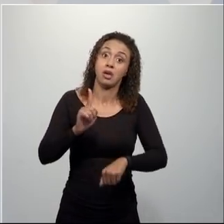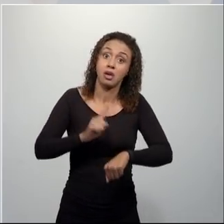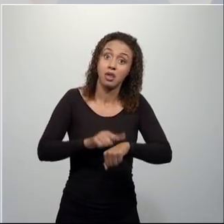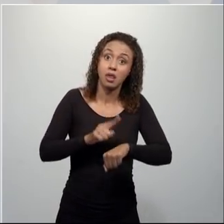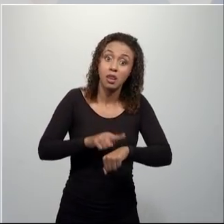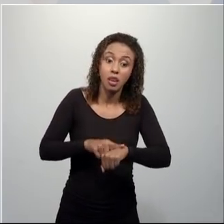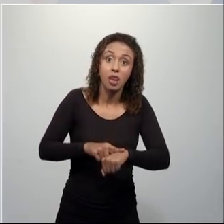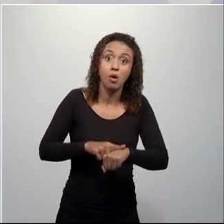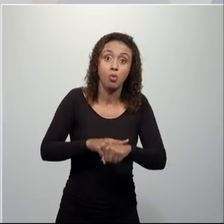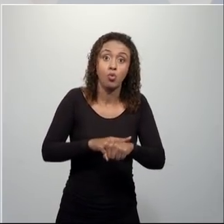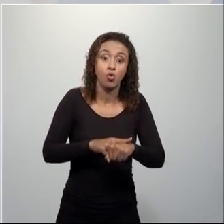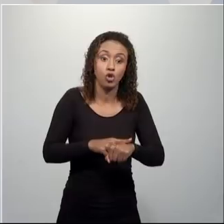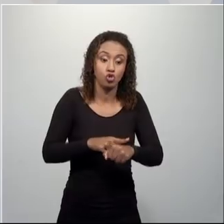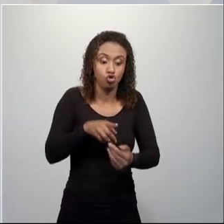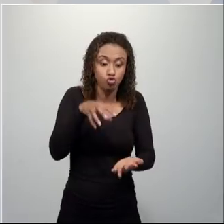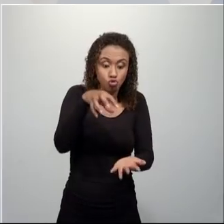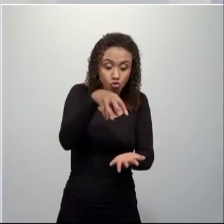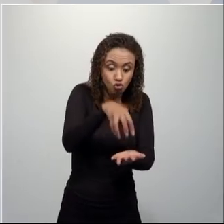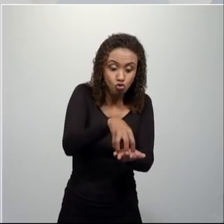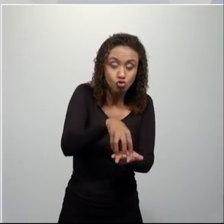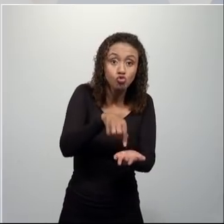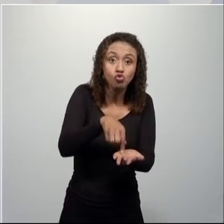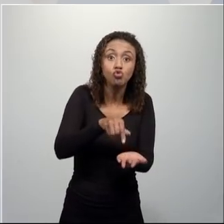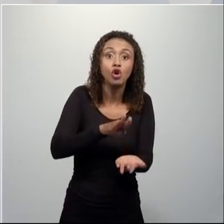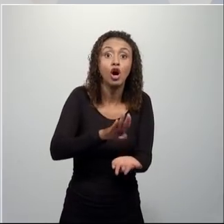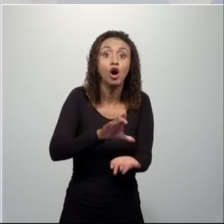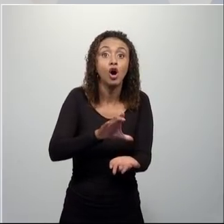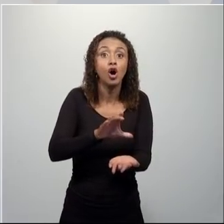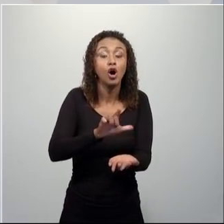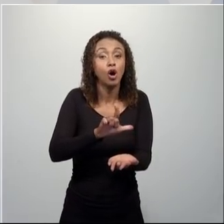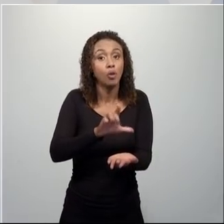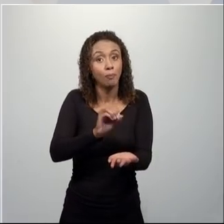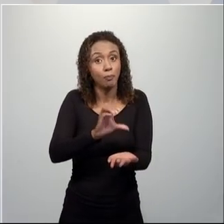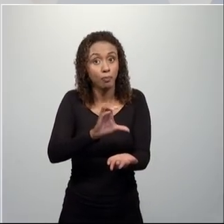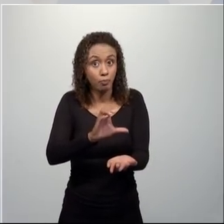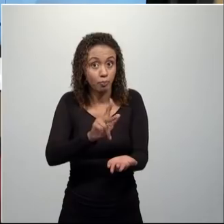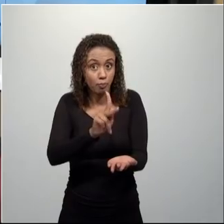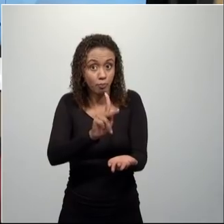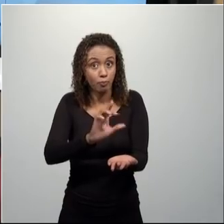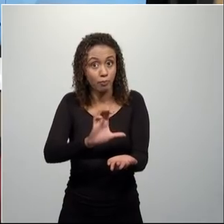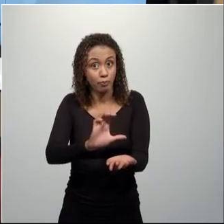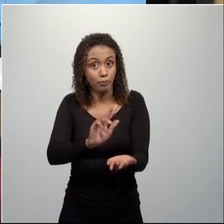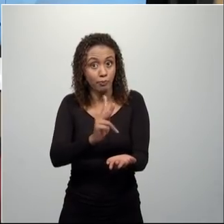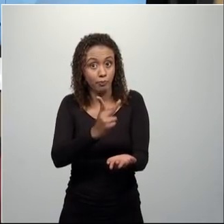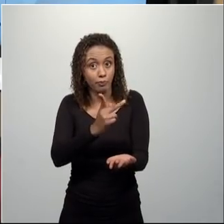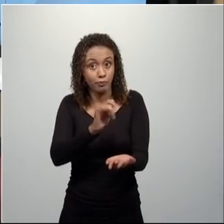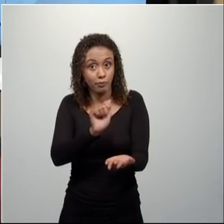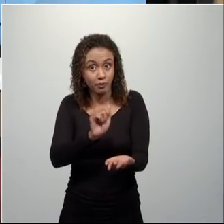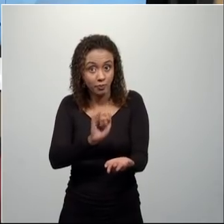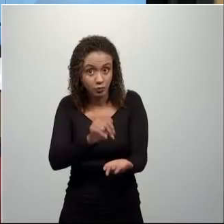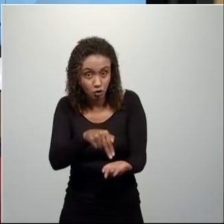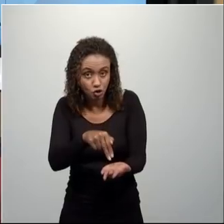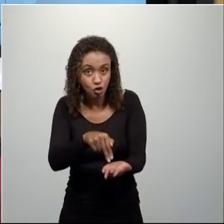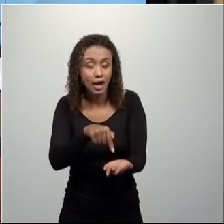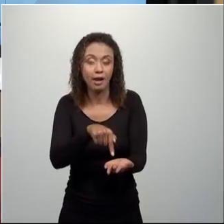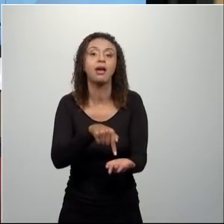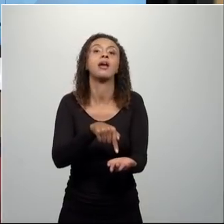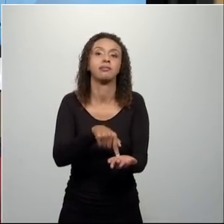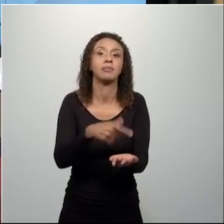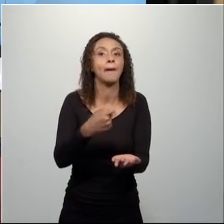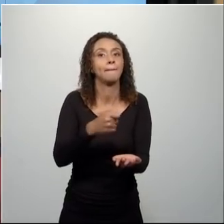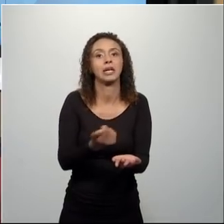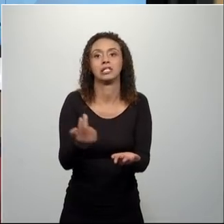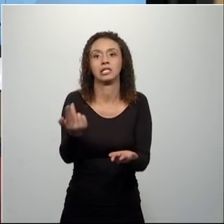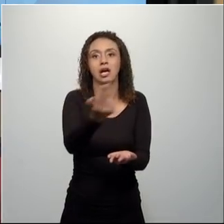tem exatamente a mesma visão da rede todo mundo concorda com a ordem em que as transações foram feitas essa ideia é importante por trás do golpe